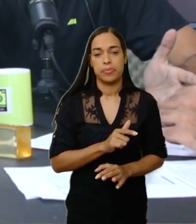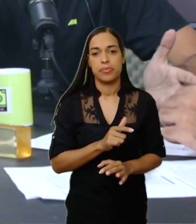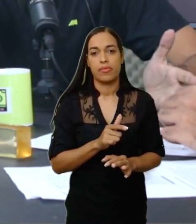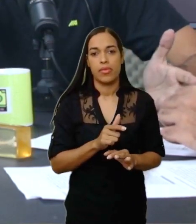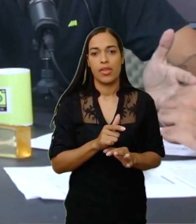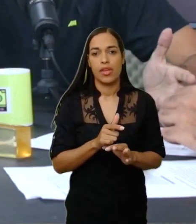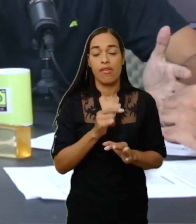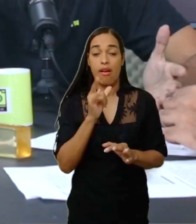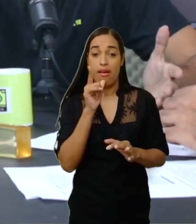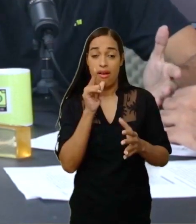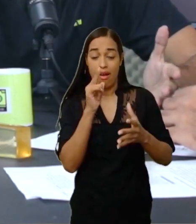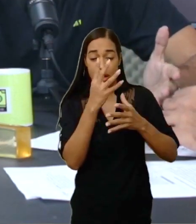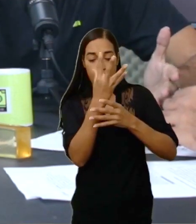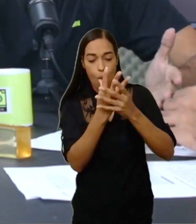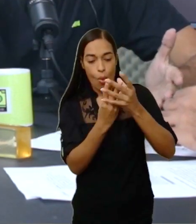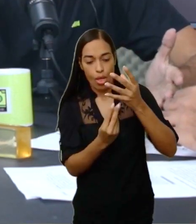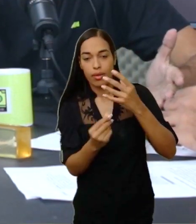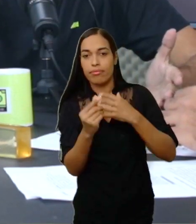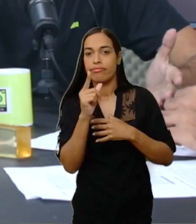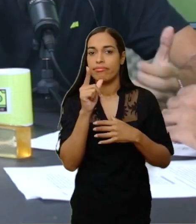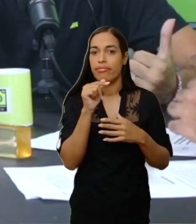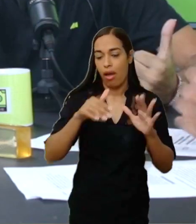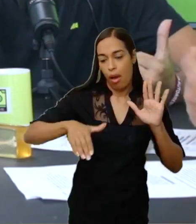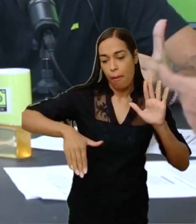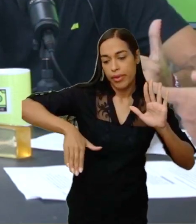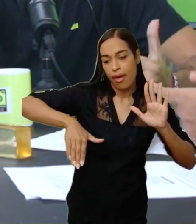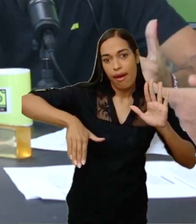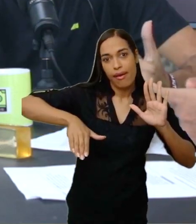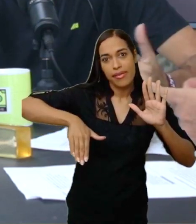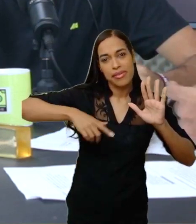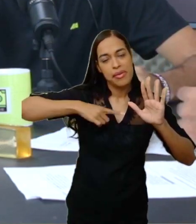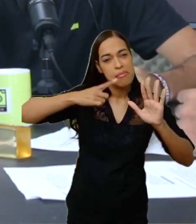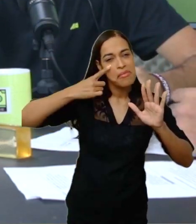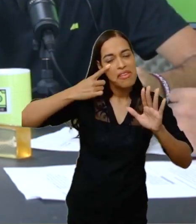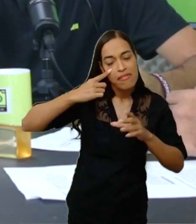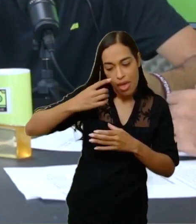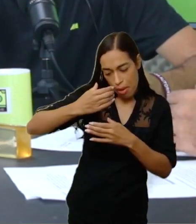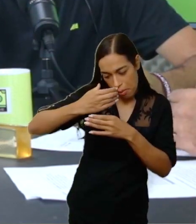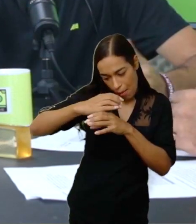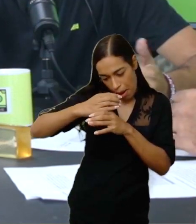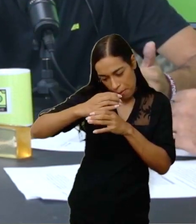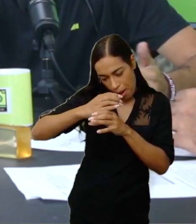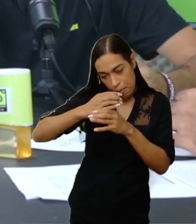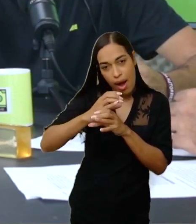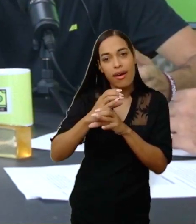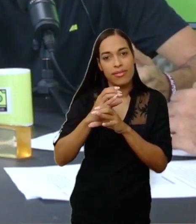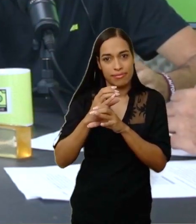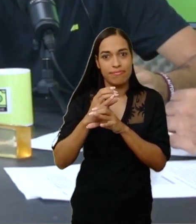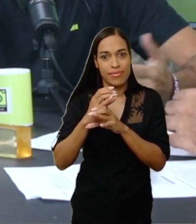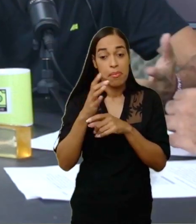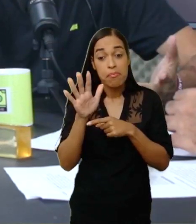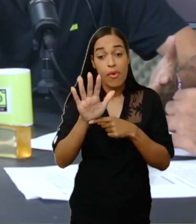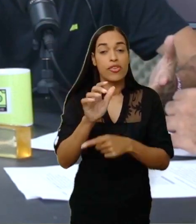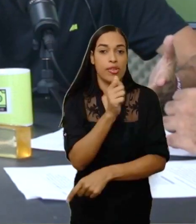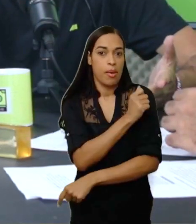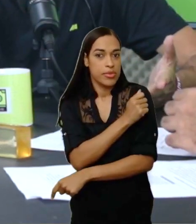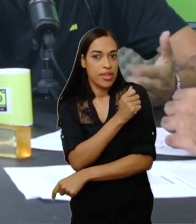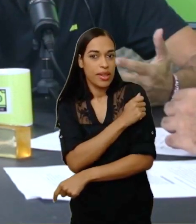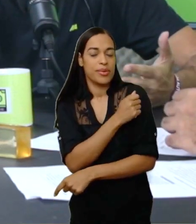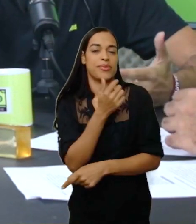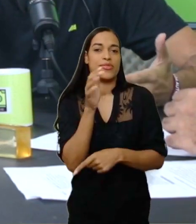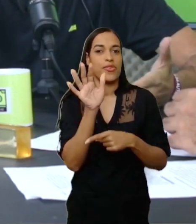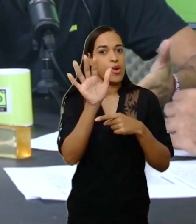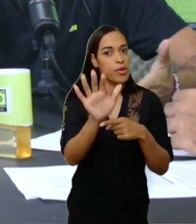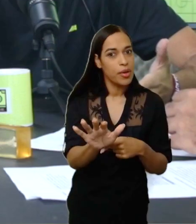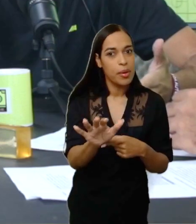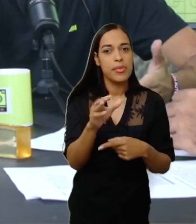água, né, na praia, na beira da praia. Para ver no microscópio. Isso, exatamente, para poder ver no microscópio e mostrar para os alunos. Foi quando eu comecei a mostrar para